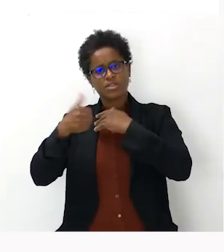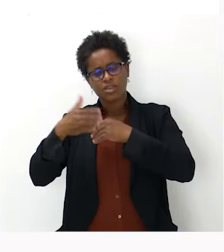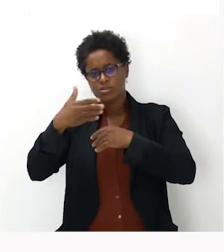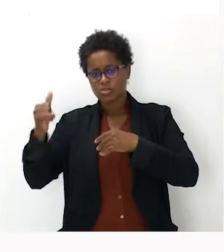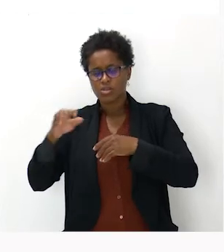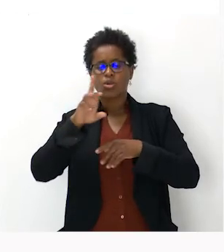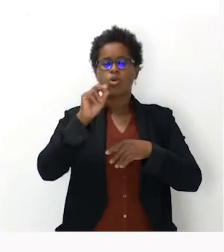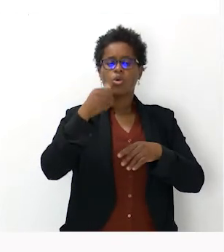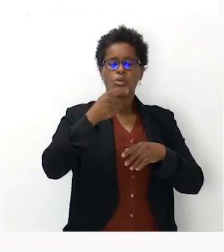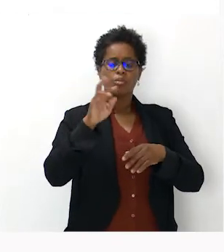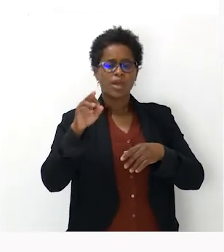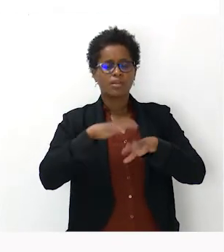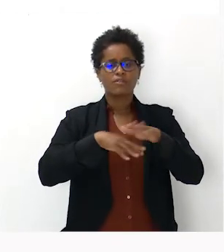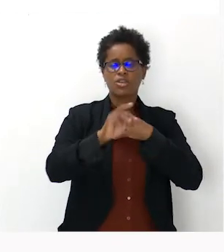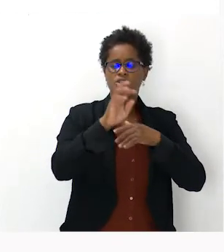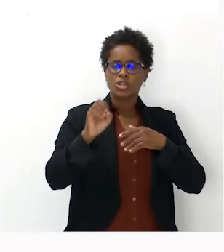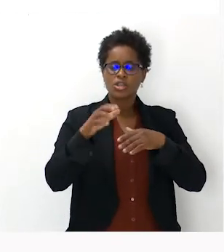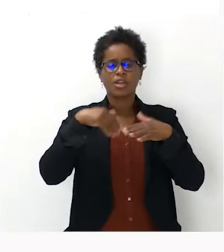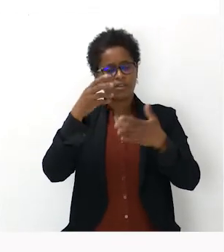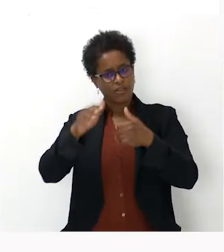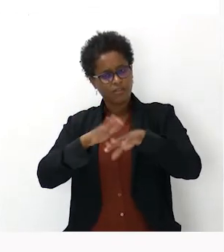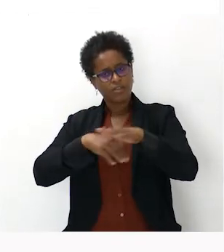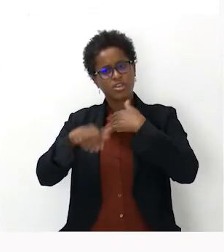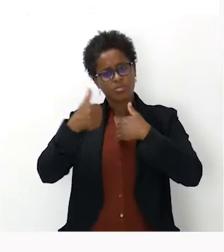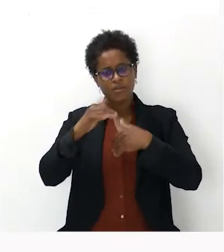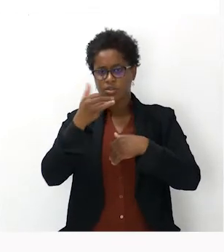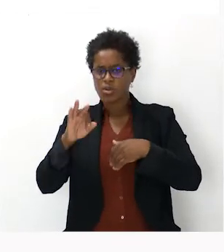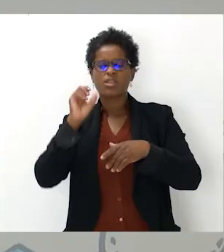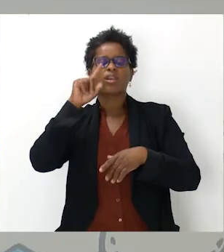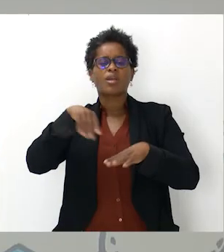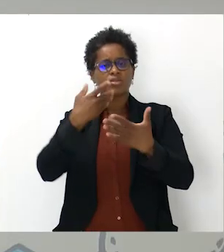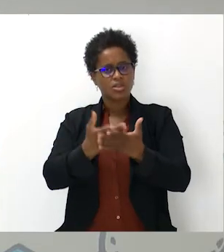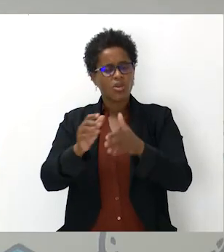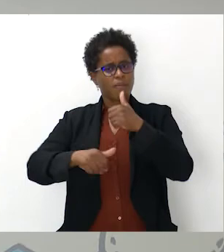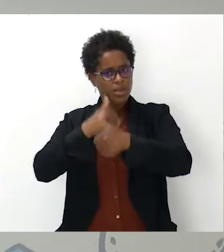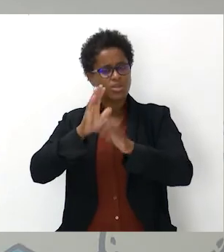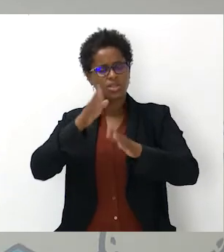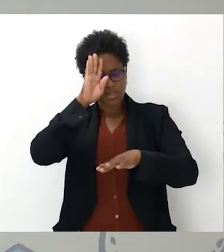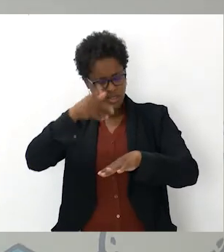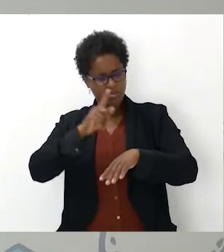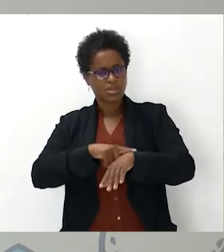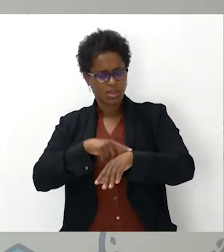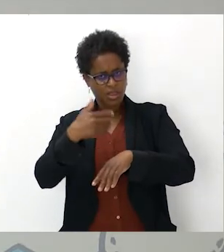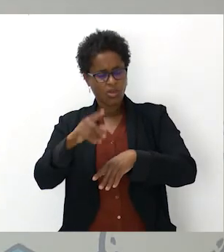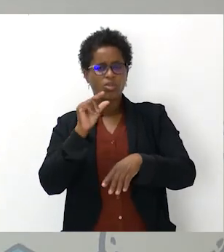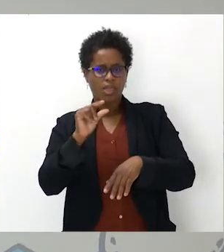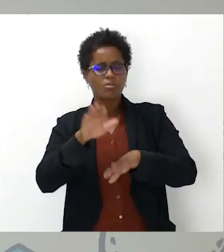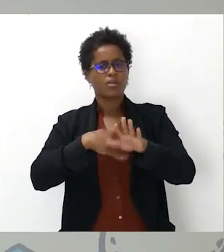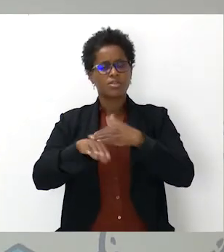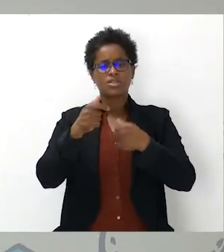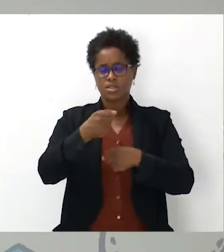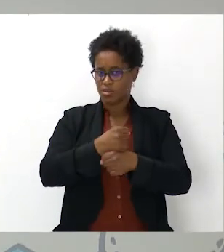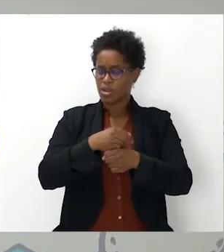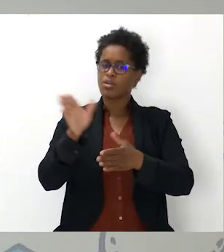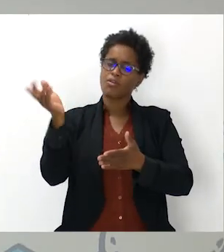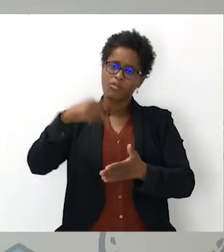acertou 24. Quem apresentou o melhor desempenho? Já sabem, terão um tempinho para resolver este exercício.